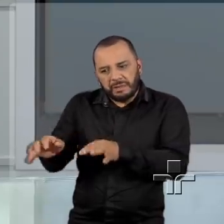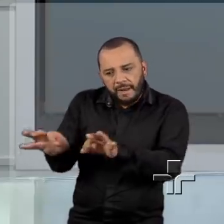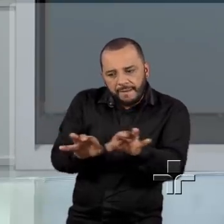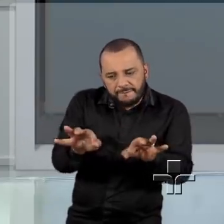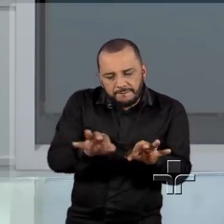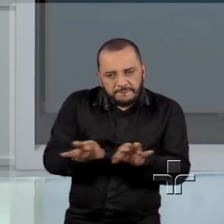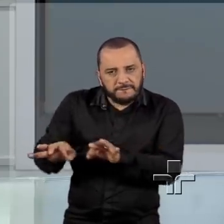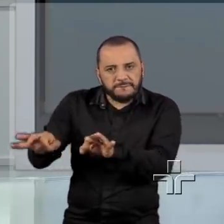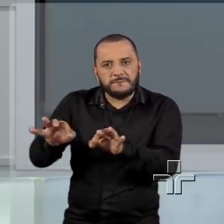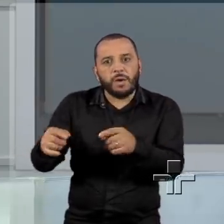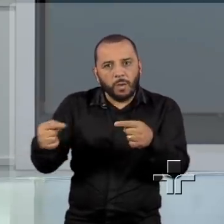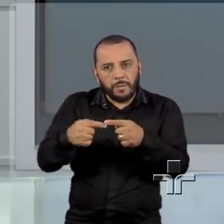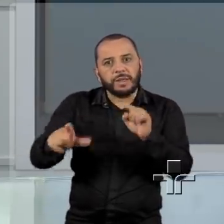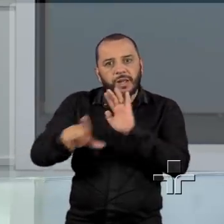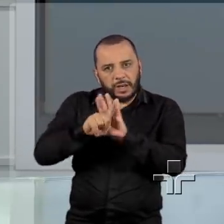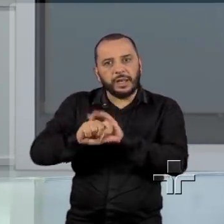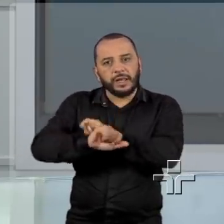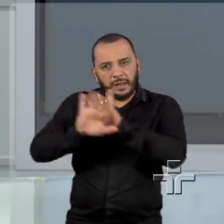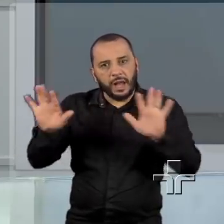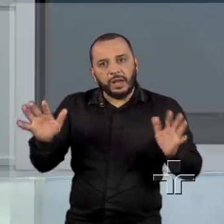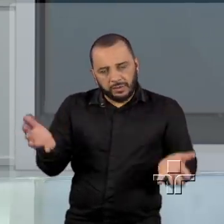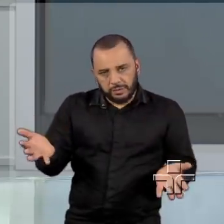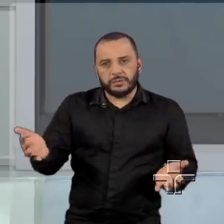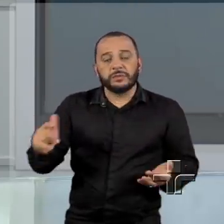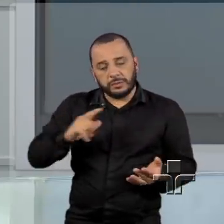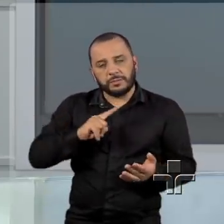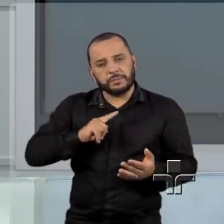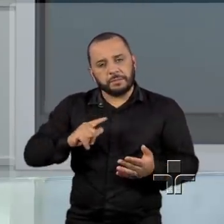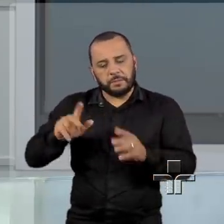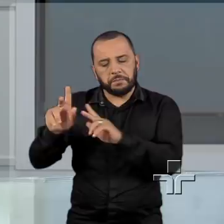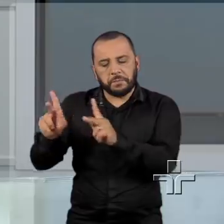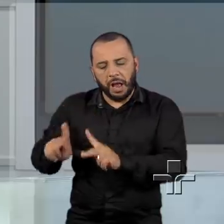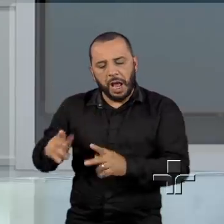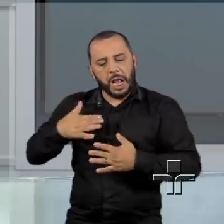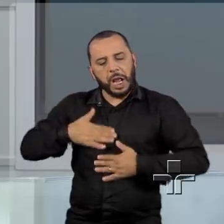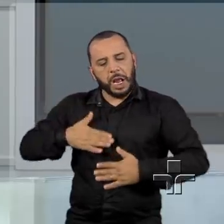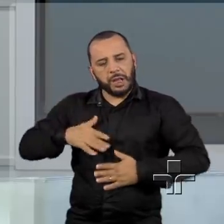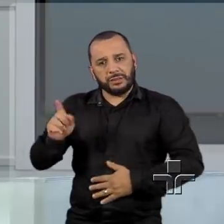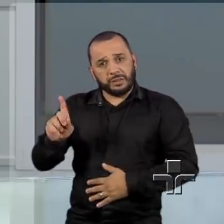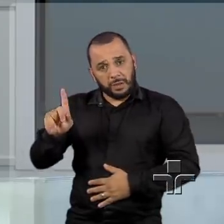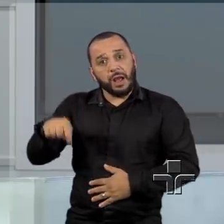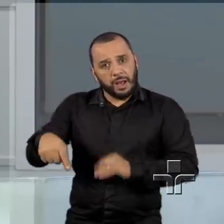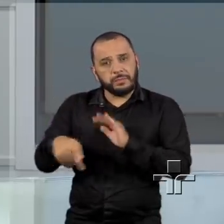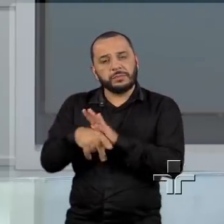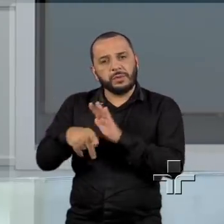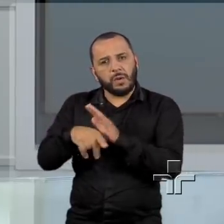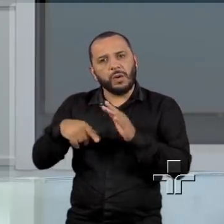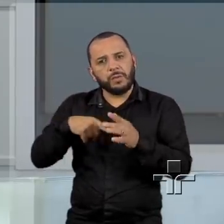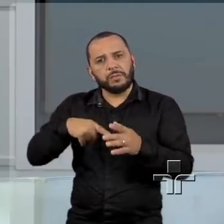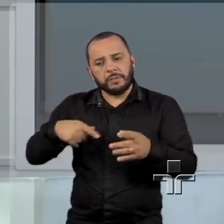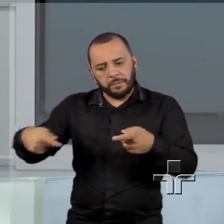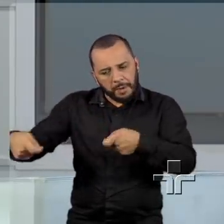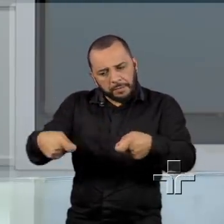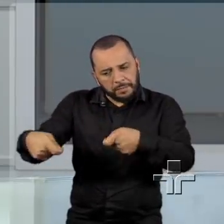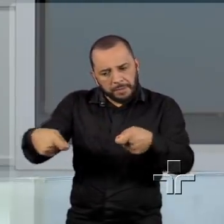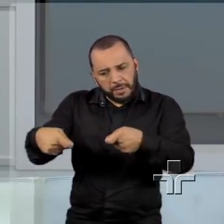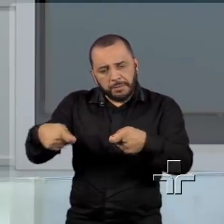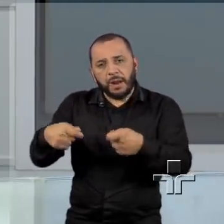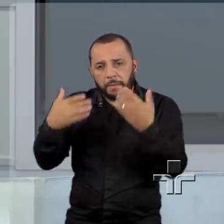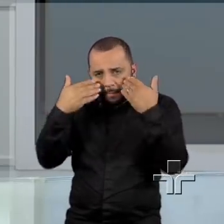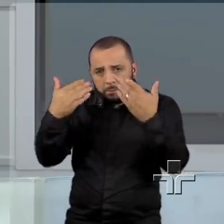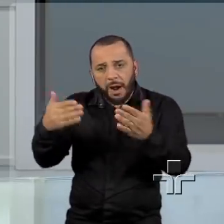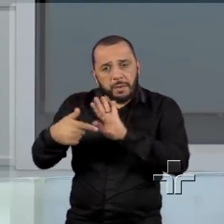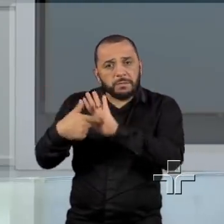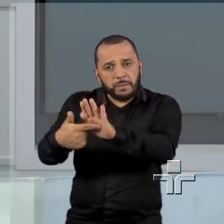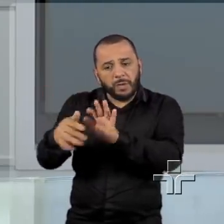transparência. Ela não é mais pacífica, ela não é mais tranquila. Ela apenas faz as coisas, ou deveria fazer mais publicamente. Isso faz parte do